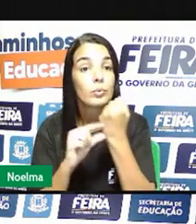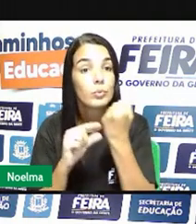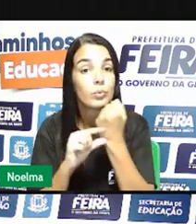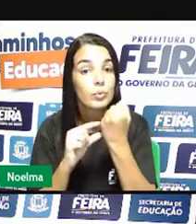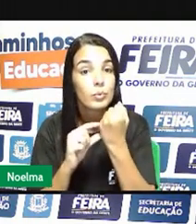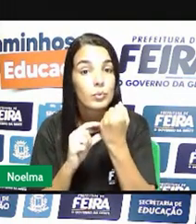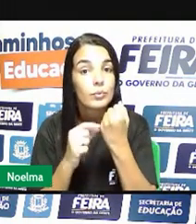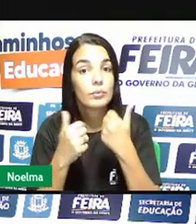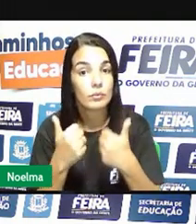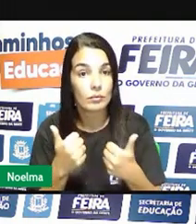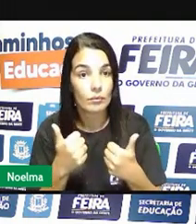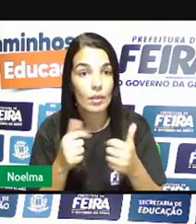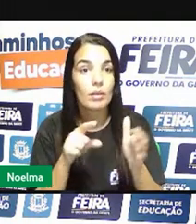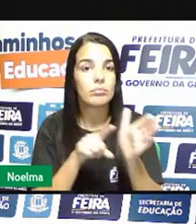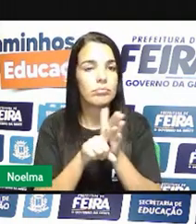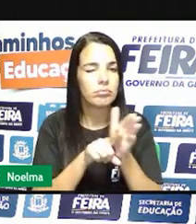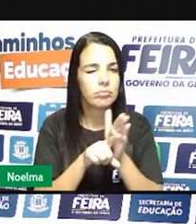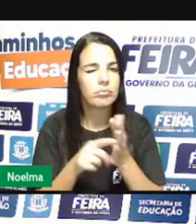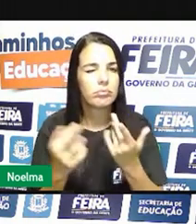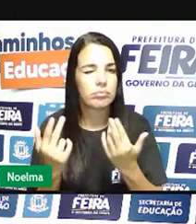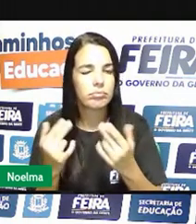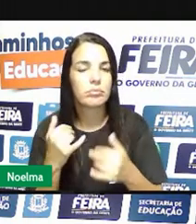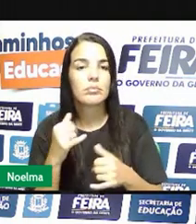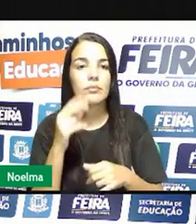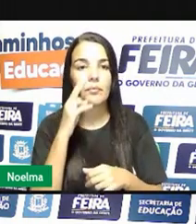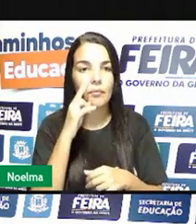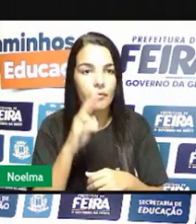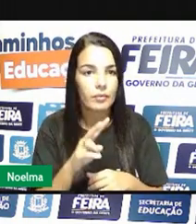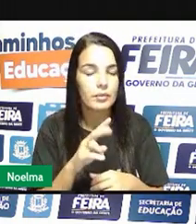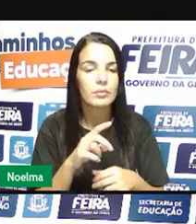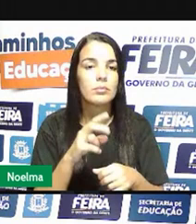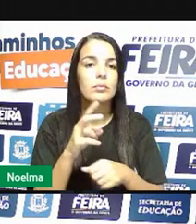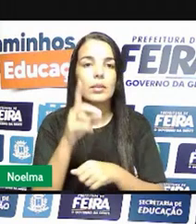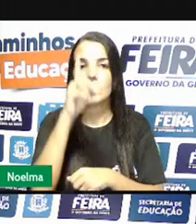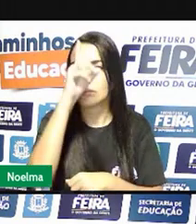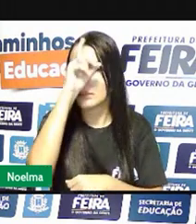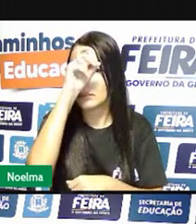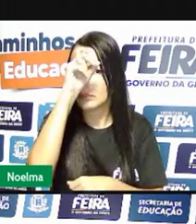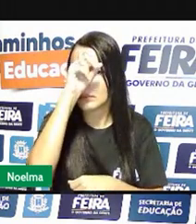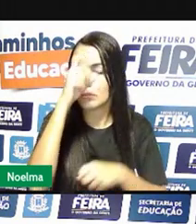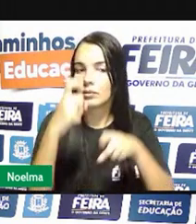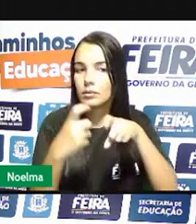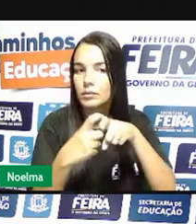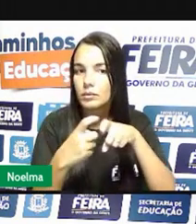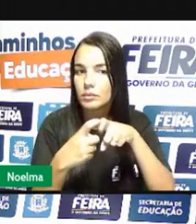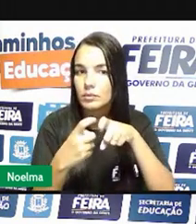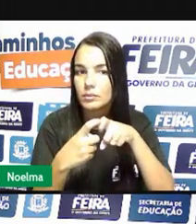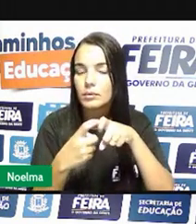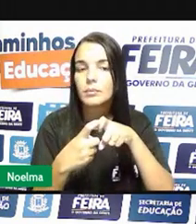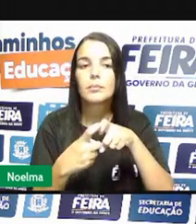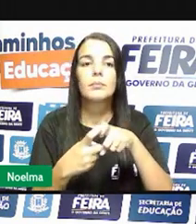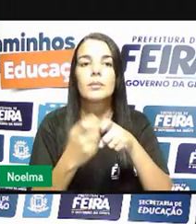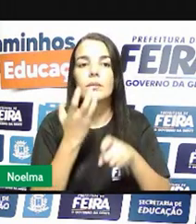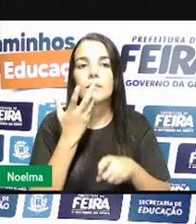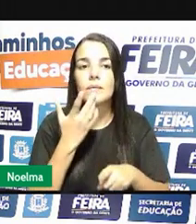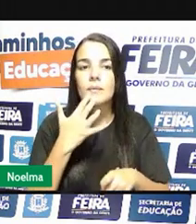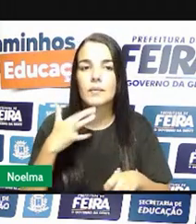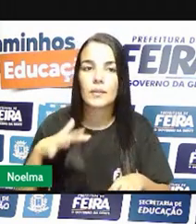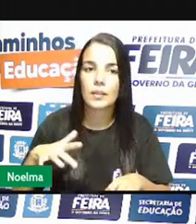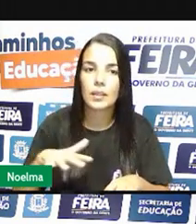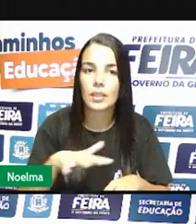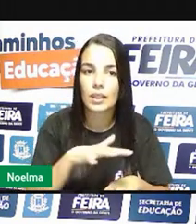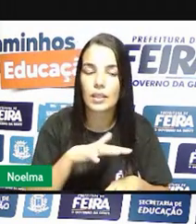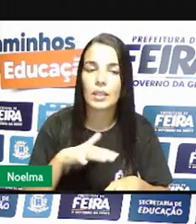Pró colocou aí, segundo uma pesquisa realizada pela Sociedade Brasileira de Pediatria, a Pró colocou uma informação,